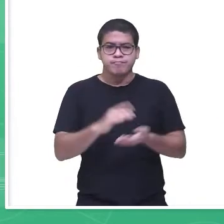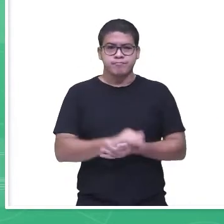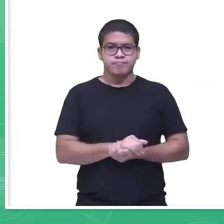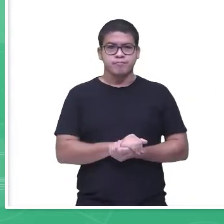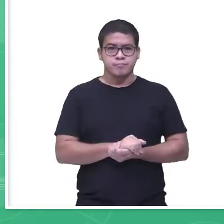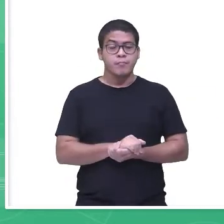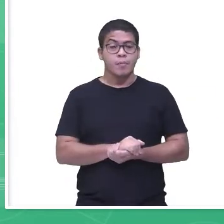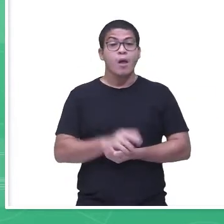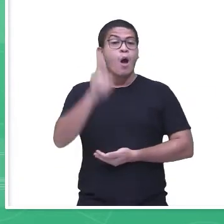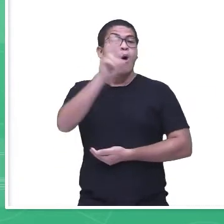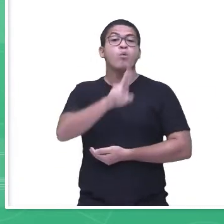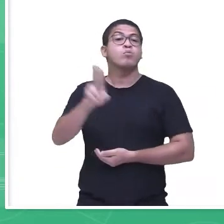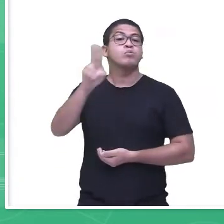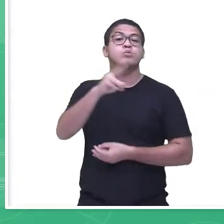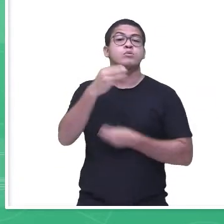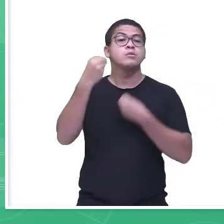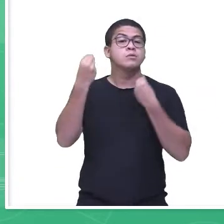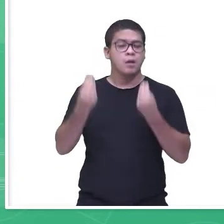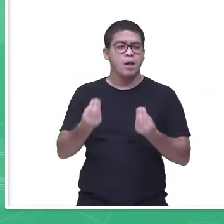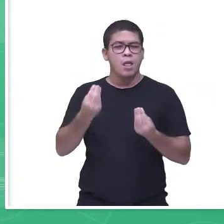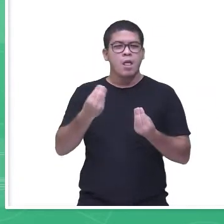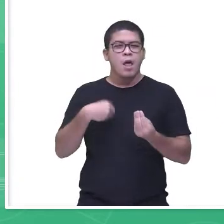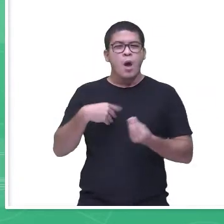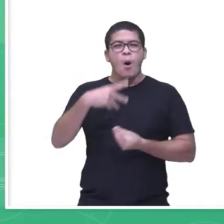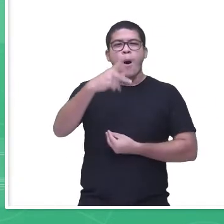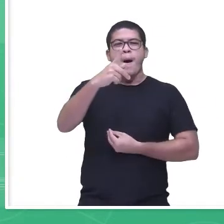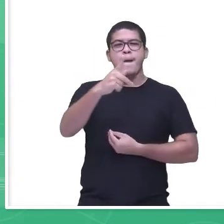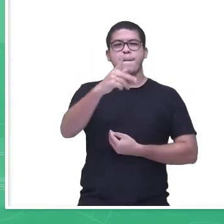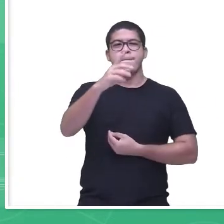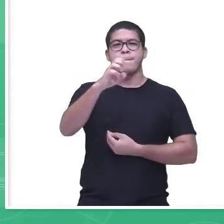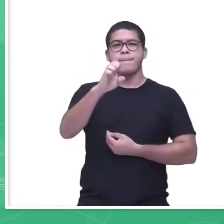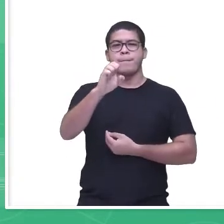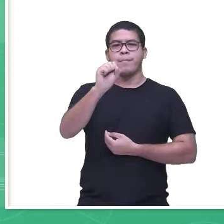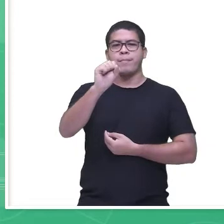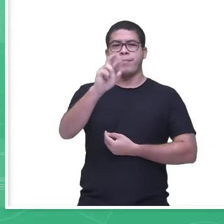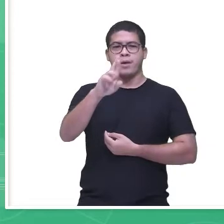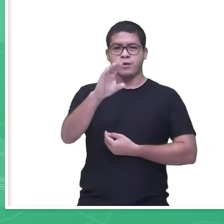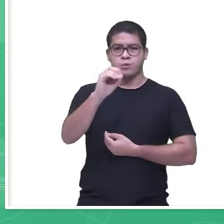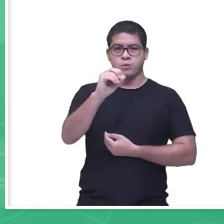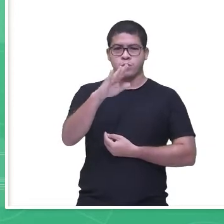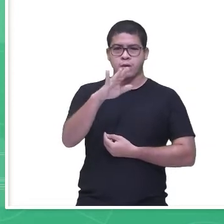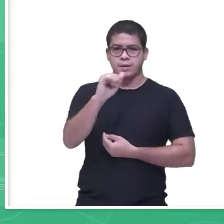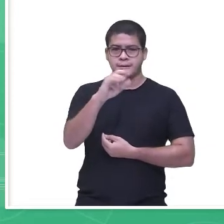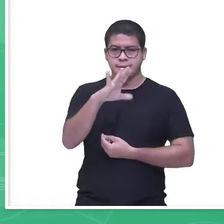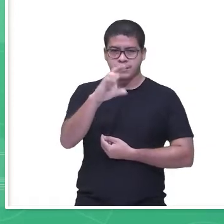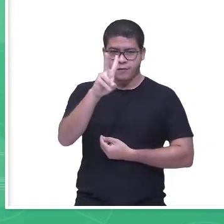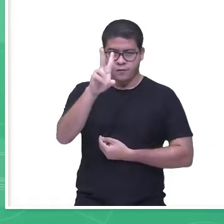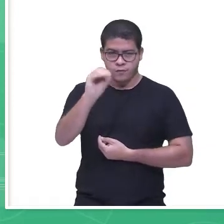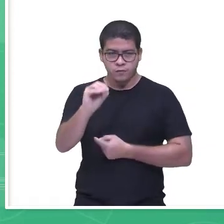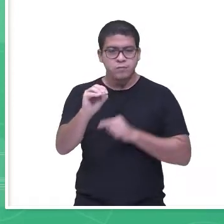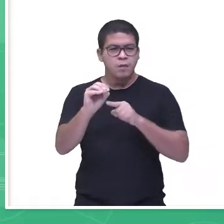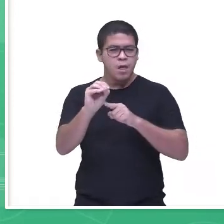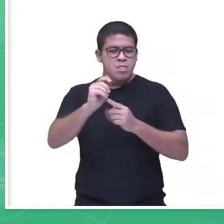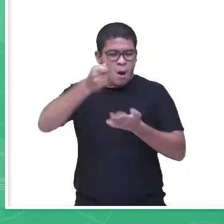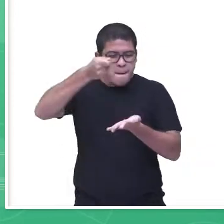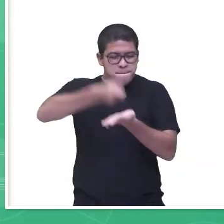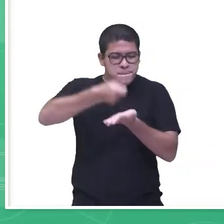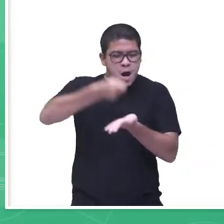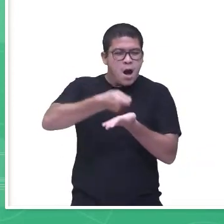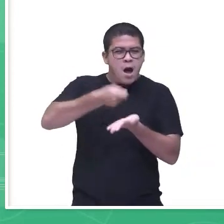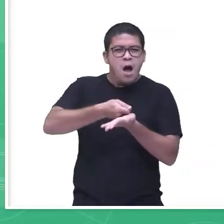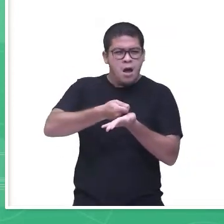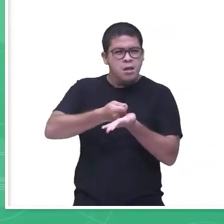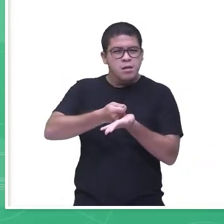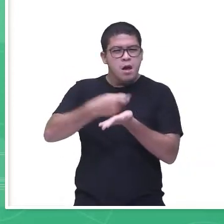Eles utilizavam um método persuasivo. Opa! Um método persuasivo. O que era esse